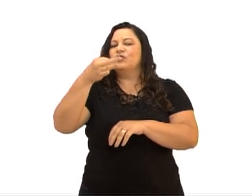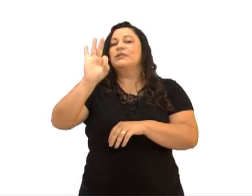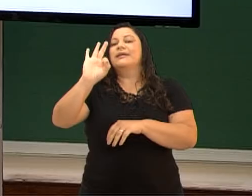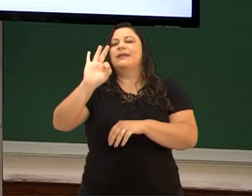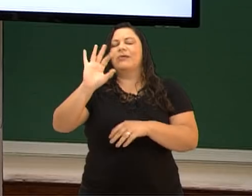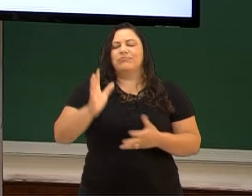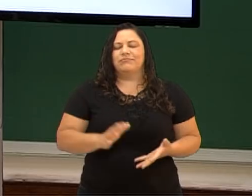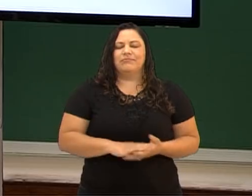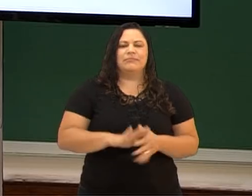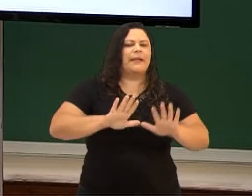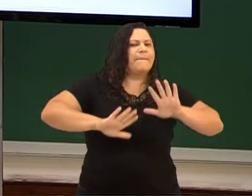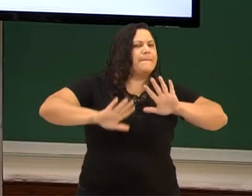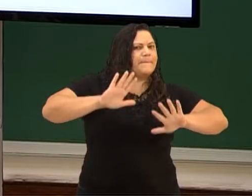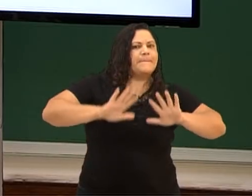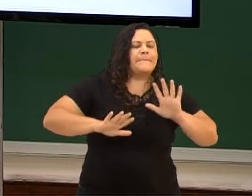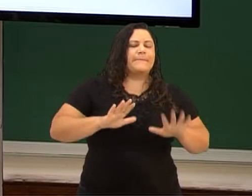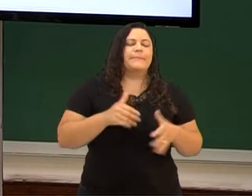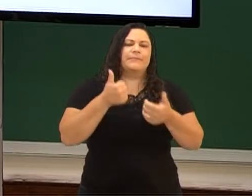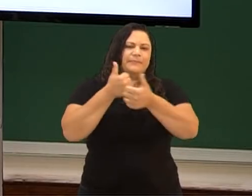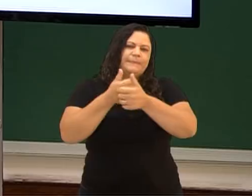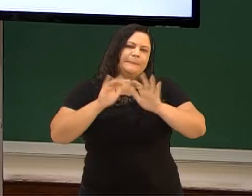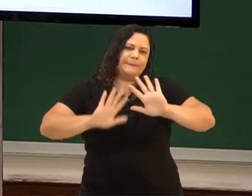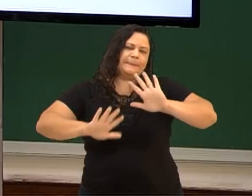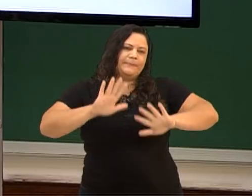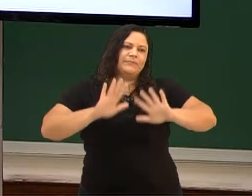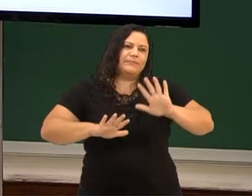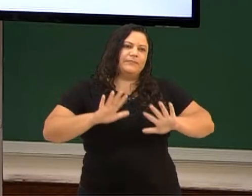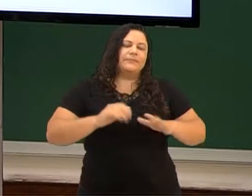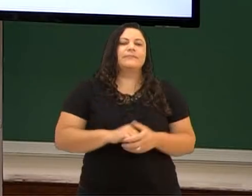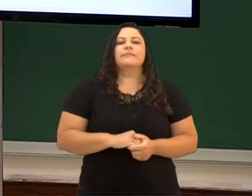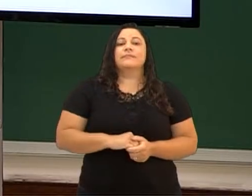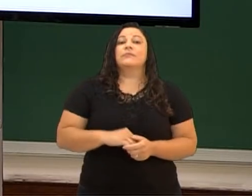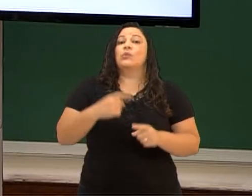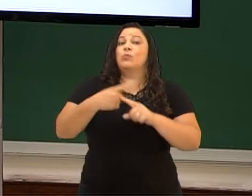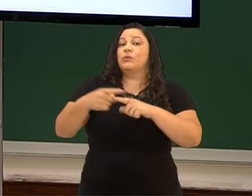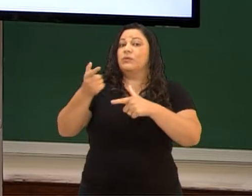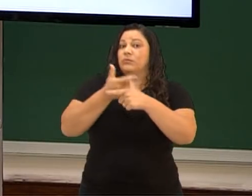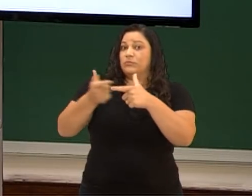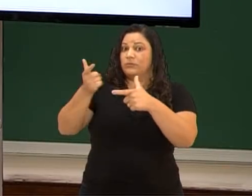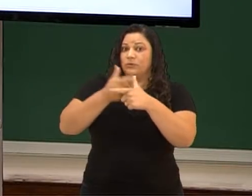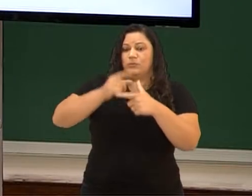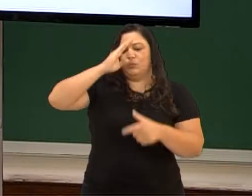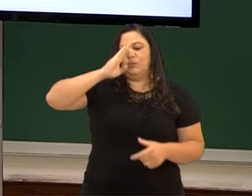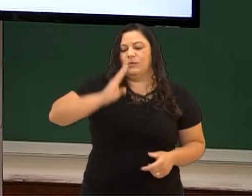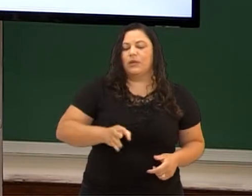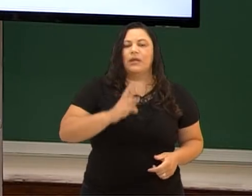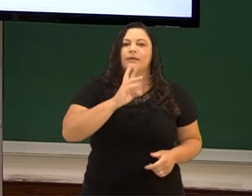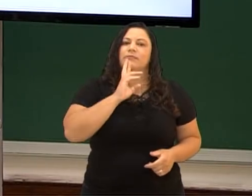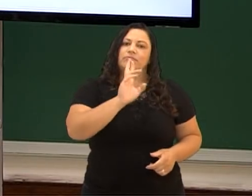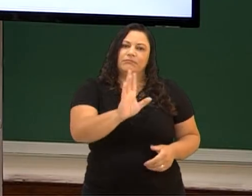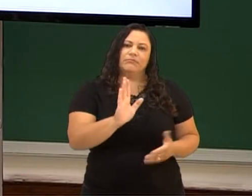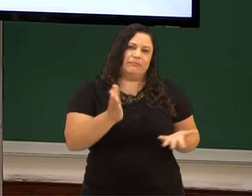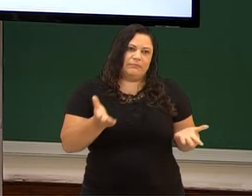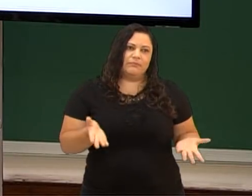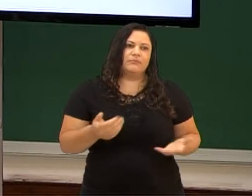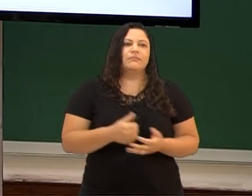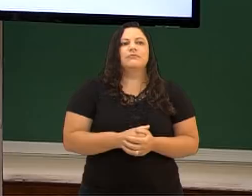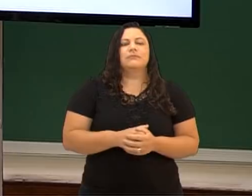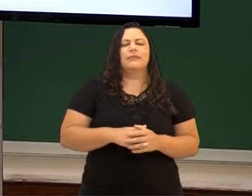porque vocês sabem que a terça parte, quando eu divido, ela não dá um resultado exato, lembram disso? Então, por isso que usamos a